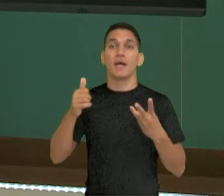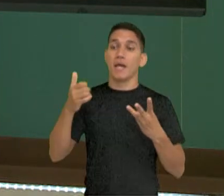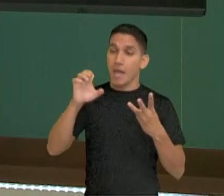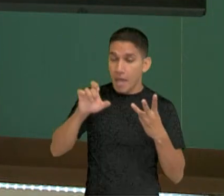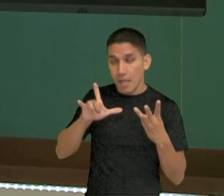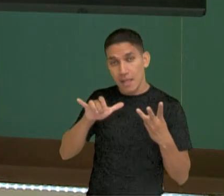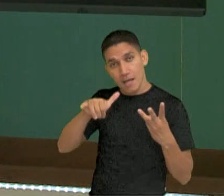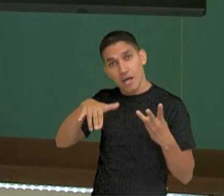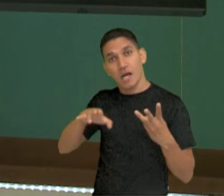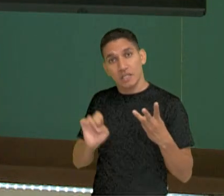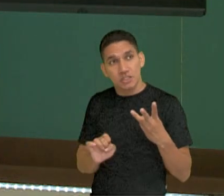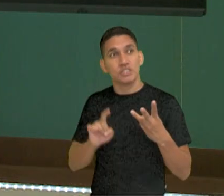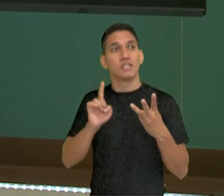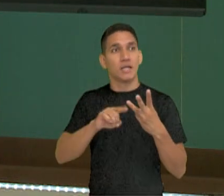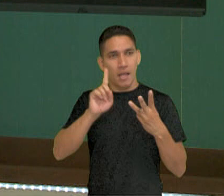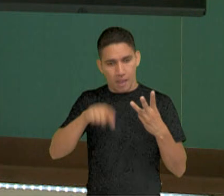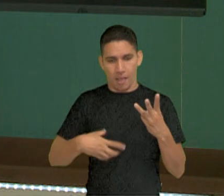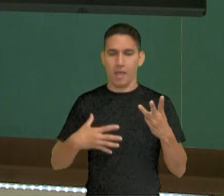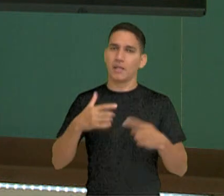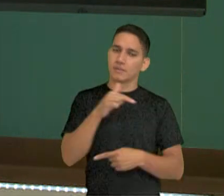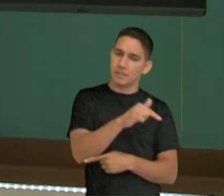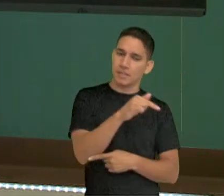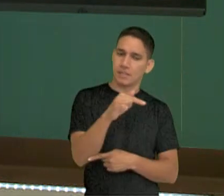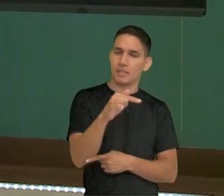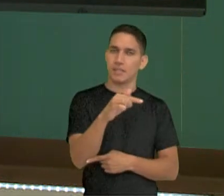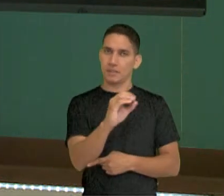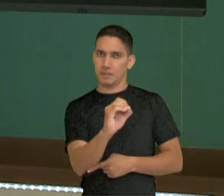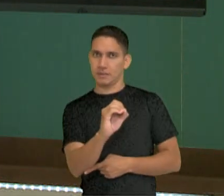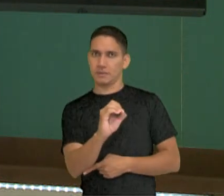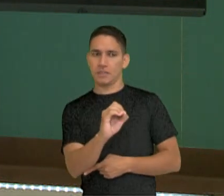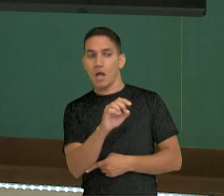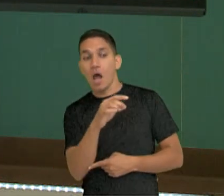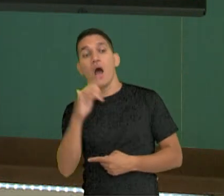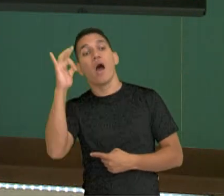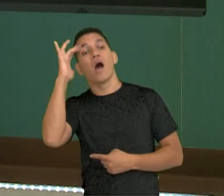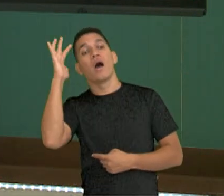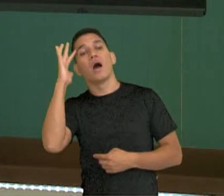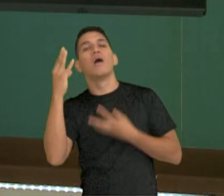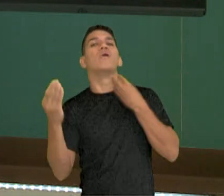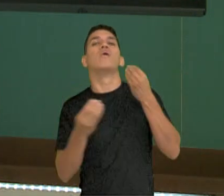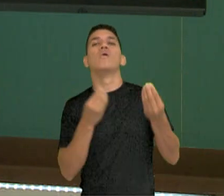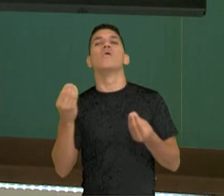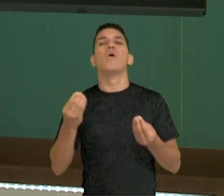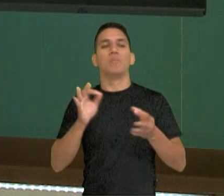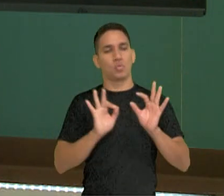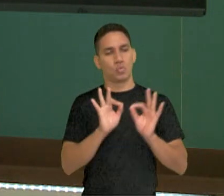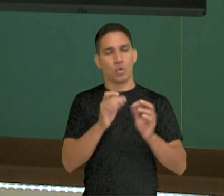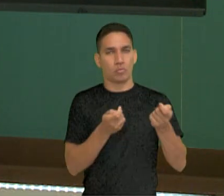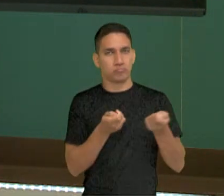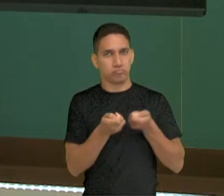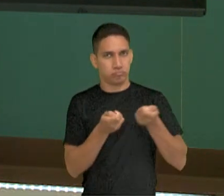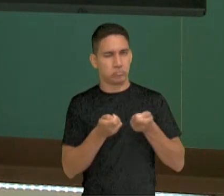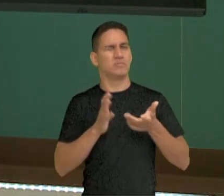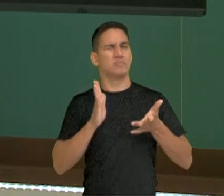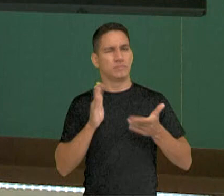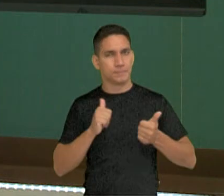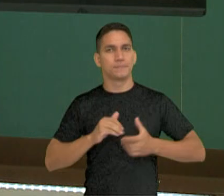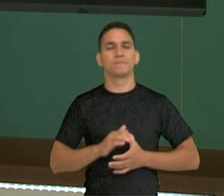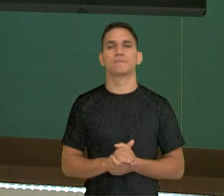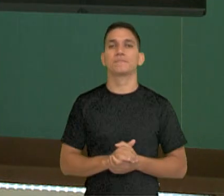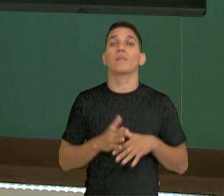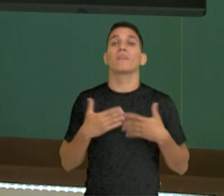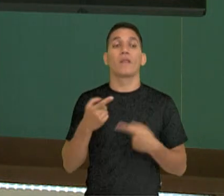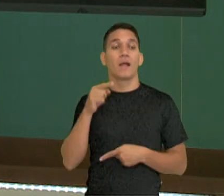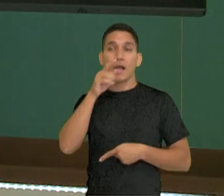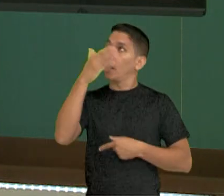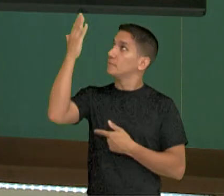responsáveis dessas despesas. Tranquilo? Temos já a ideia de como fazer isto, né? Então, nesse